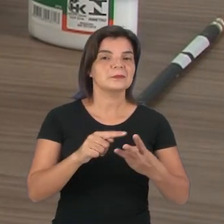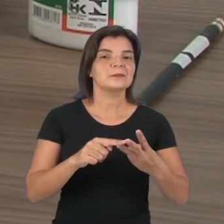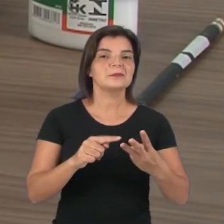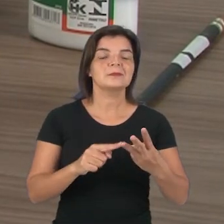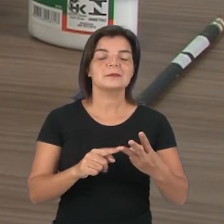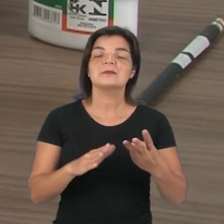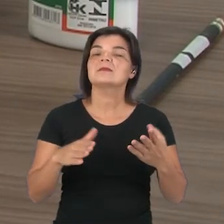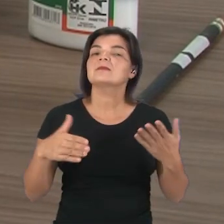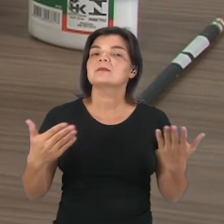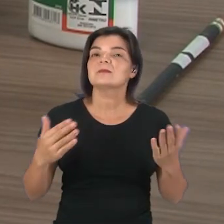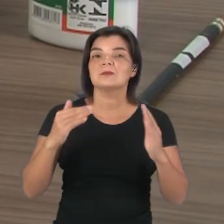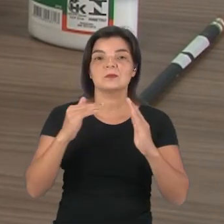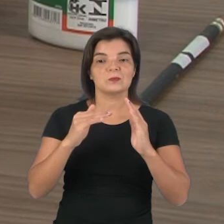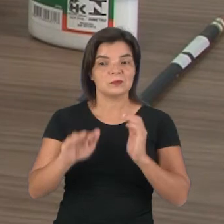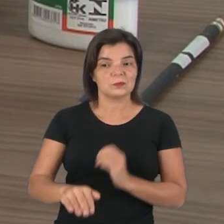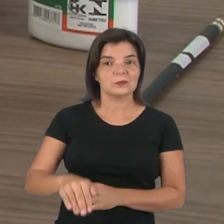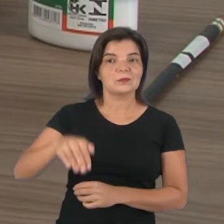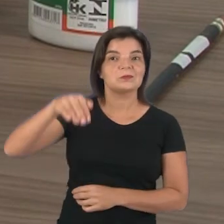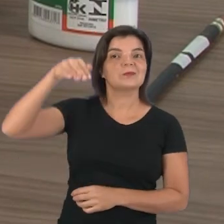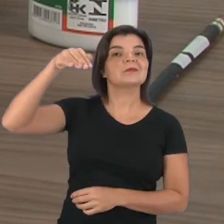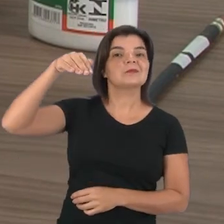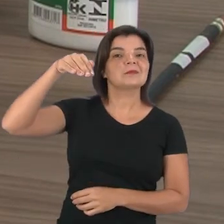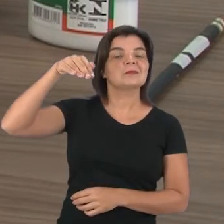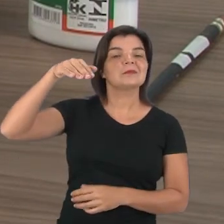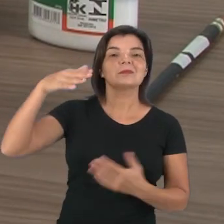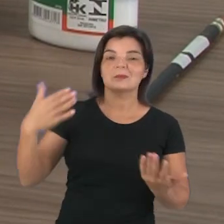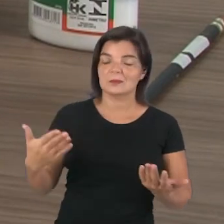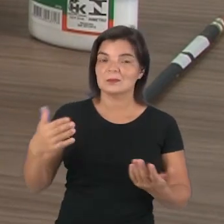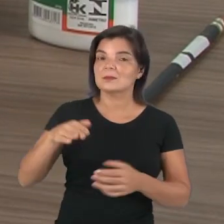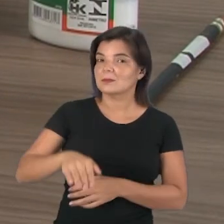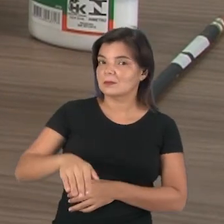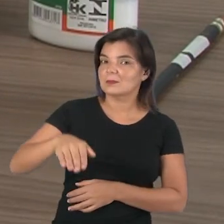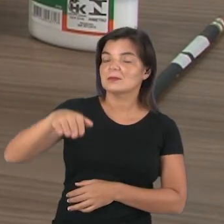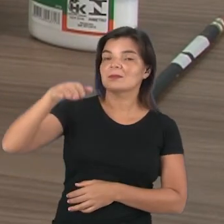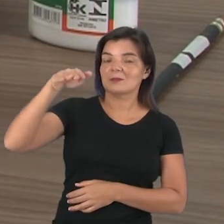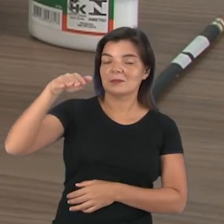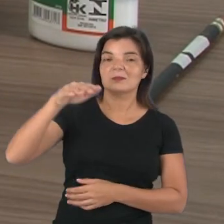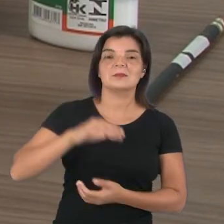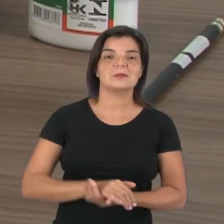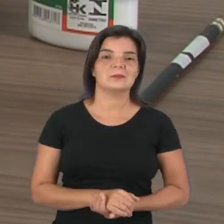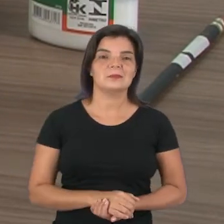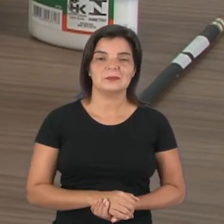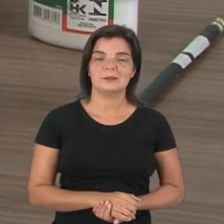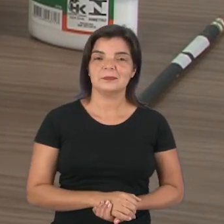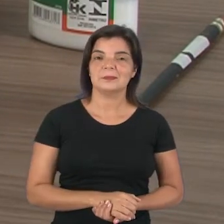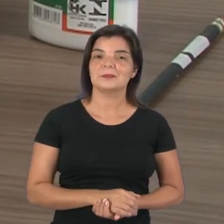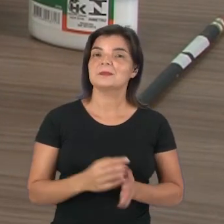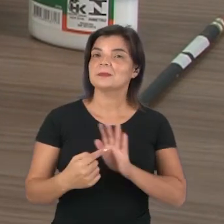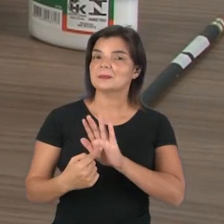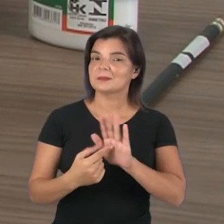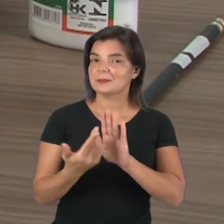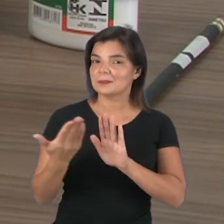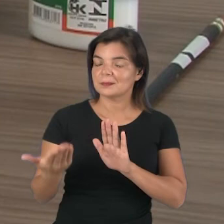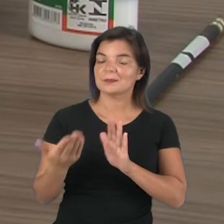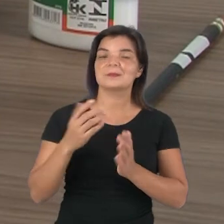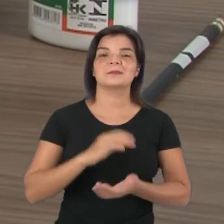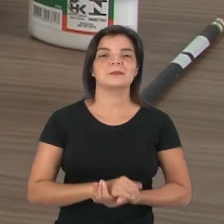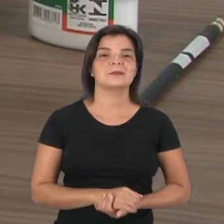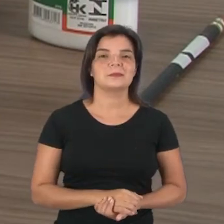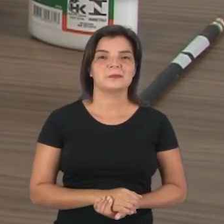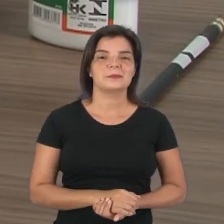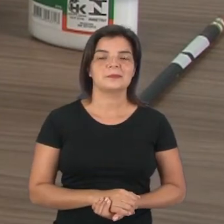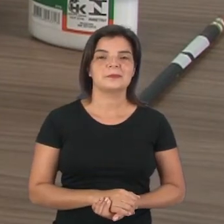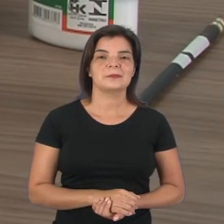3, qual é a maior? A maior é esta aqui, muito